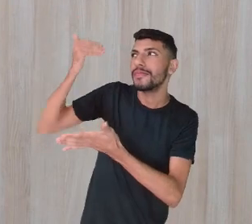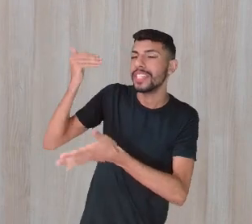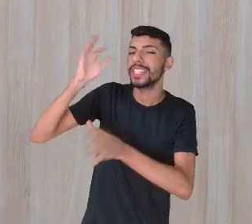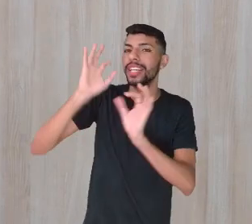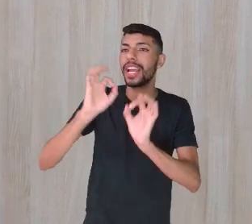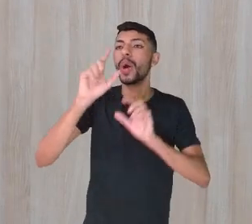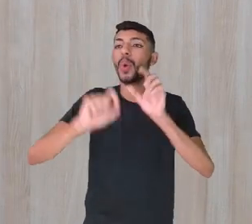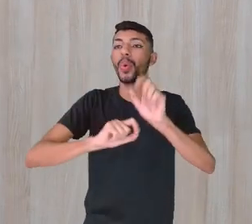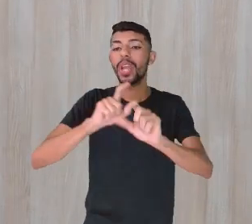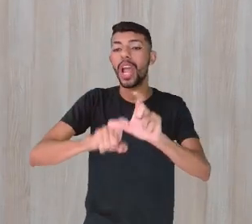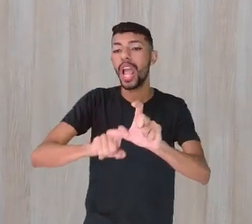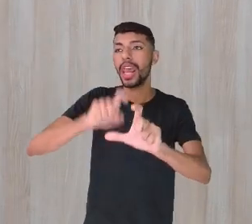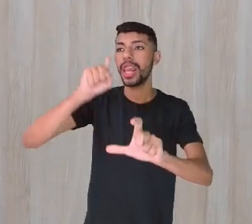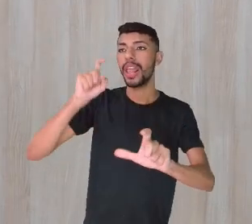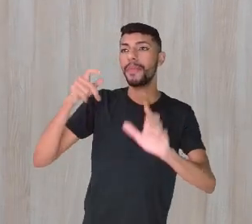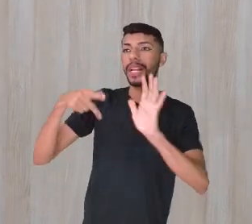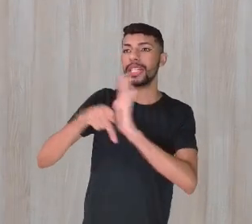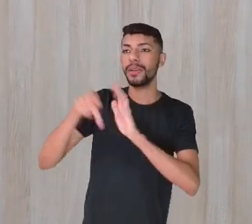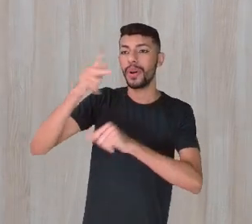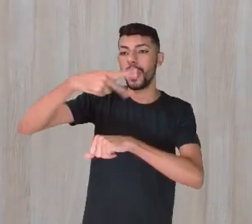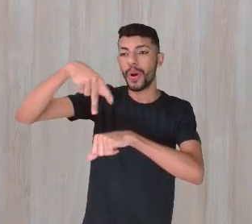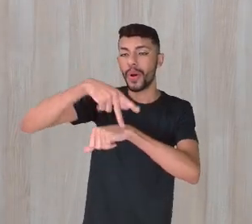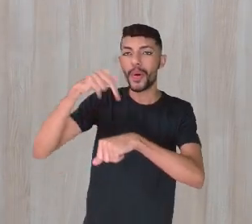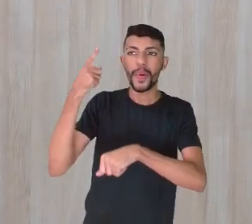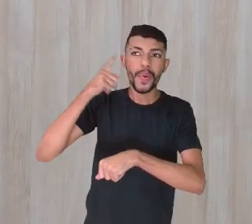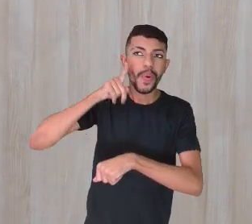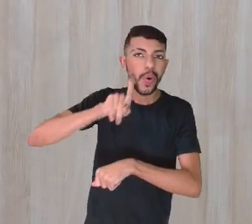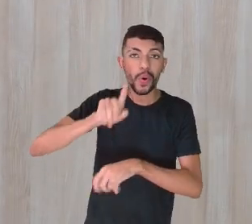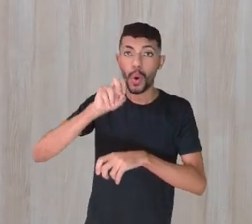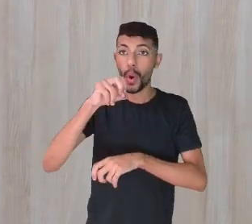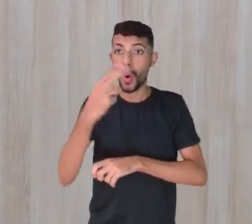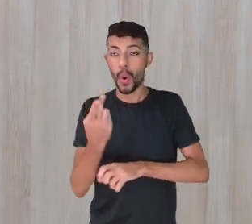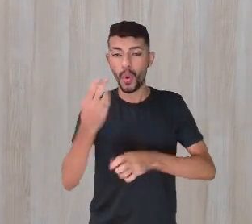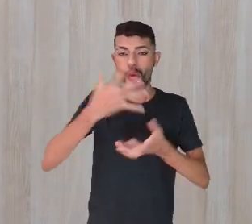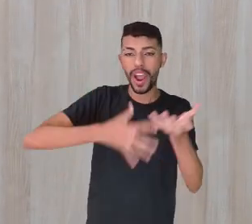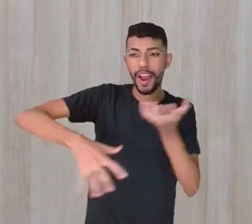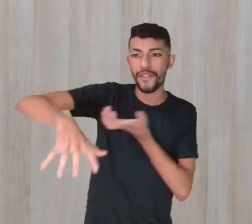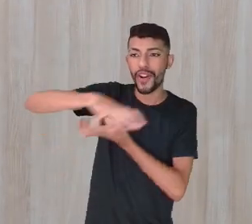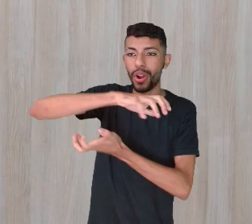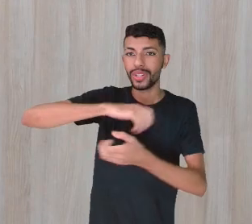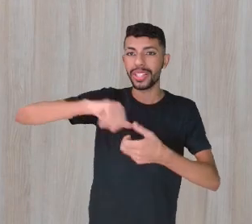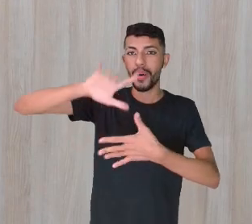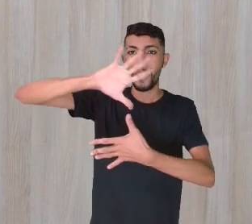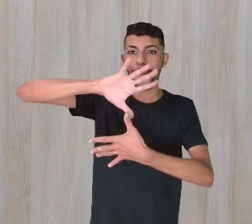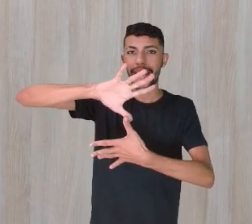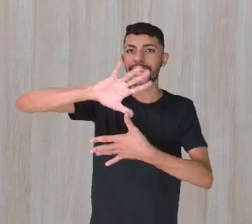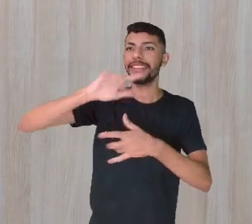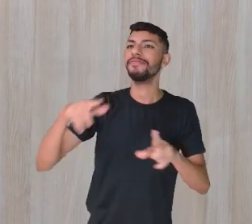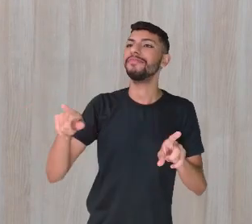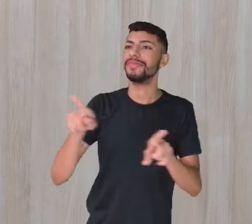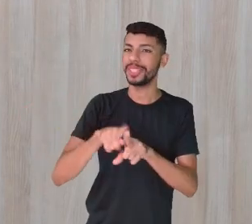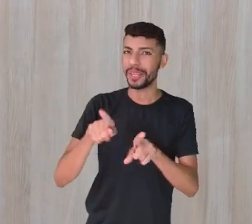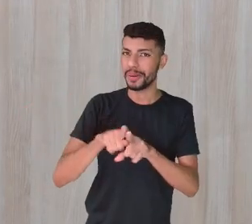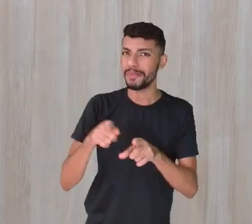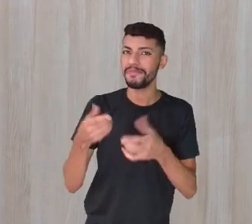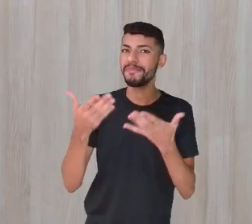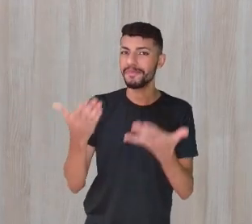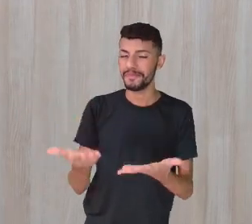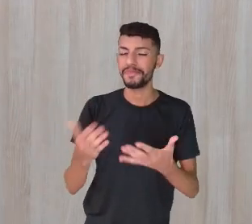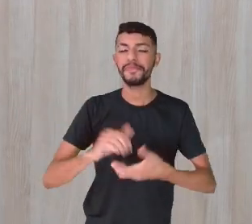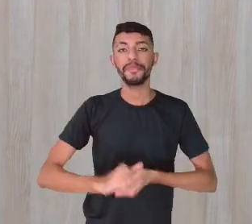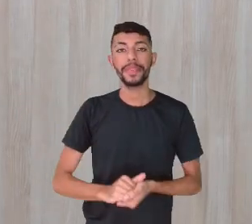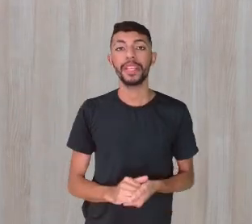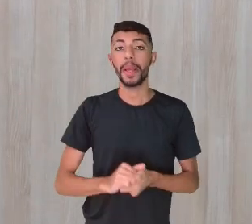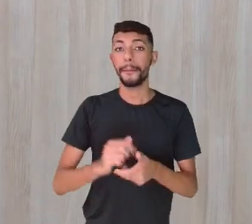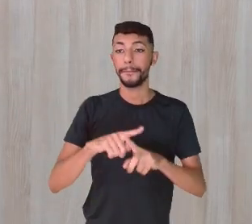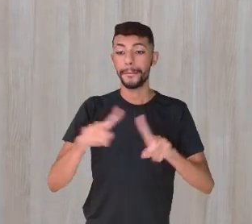é a independência dos Estados Unidos, ou Revolução Americana também, como é conhecido esse acontecimento, certo?